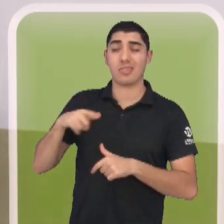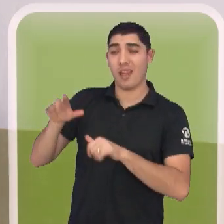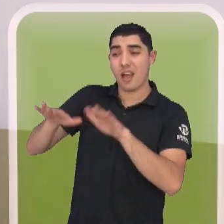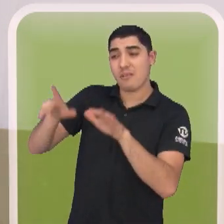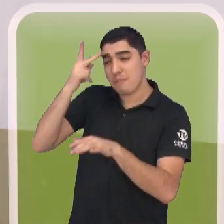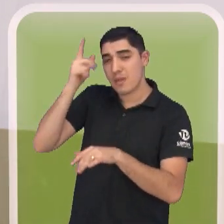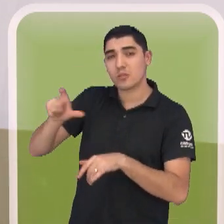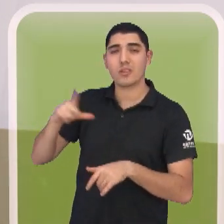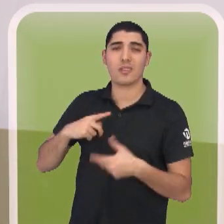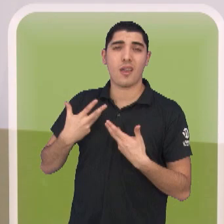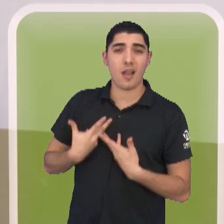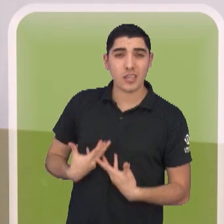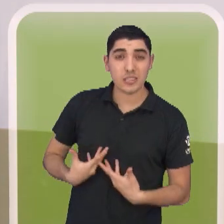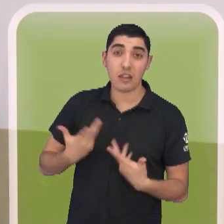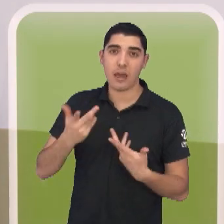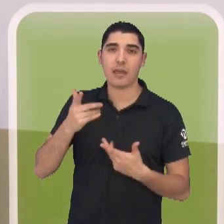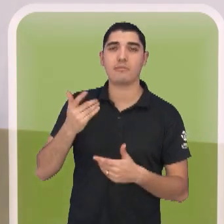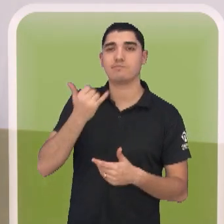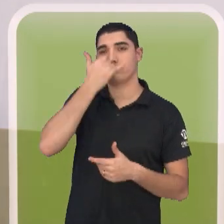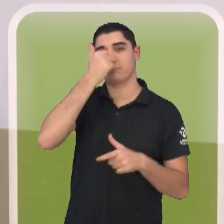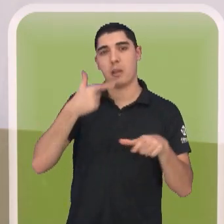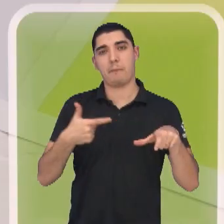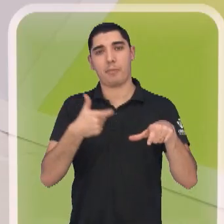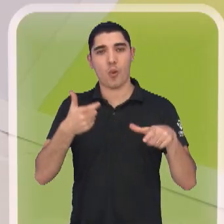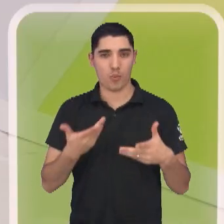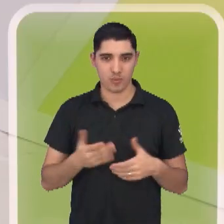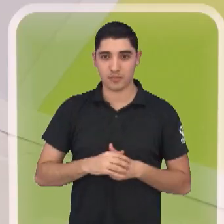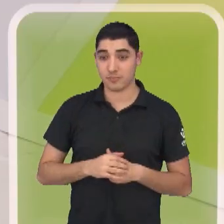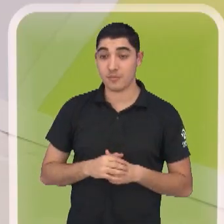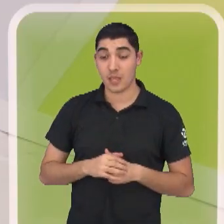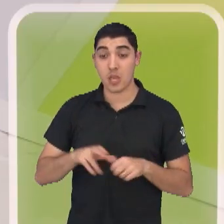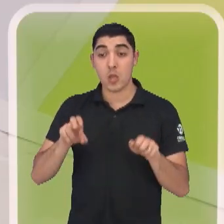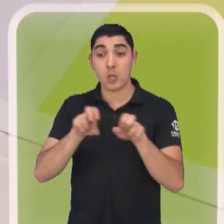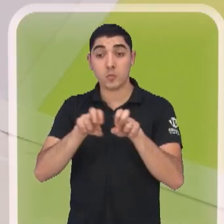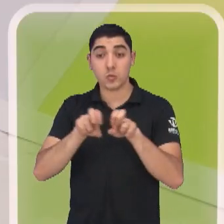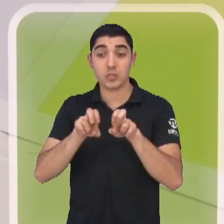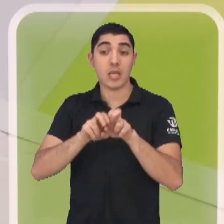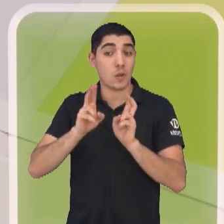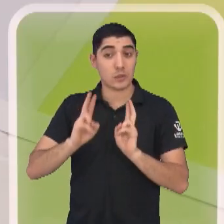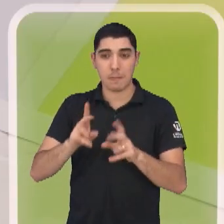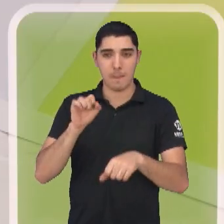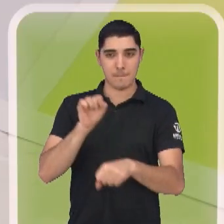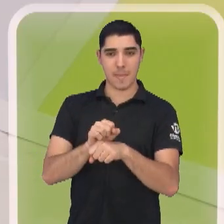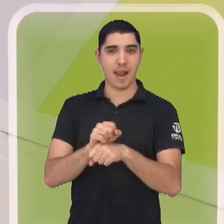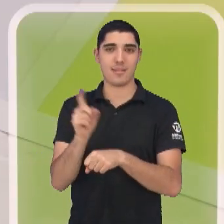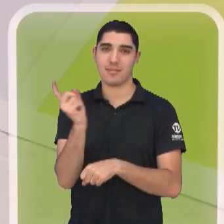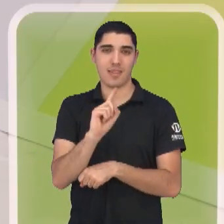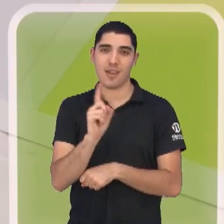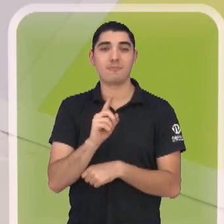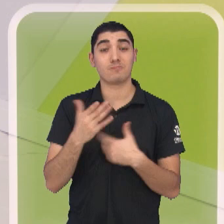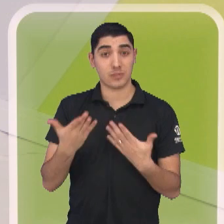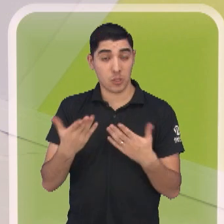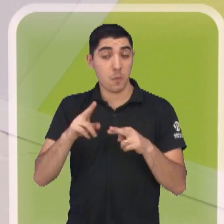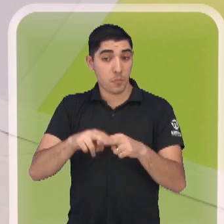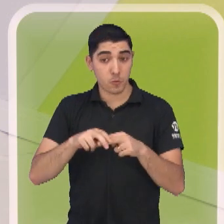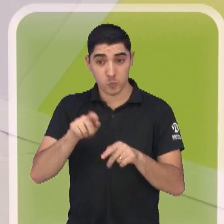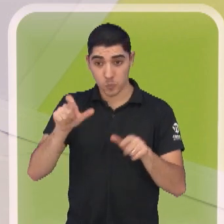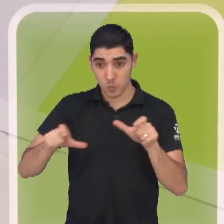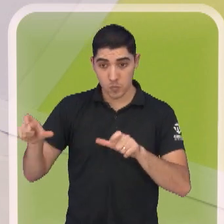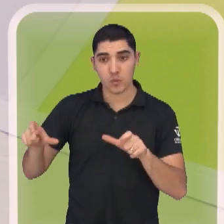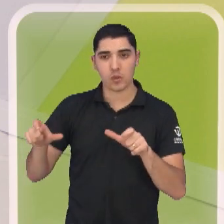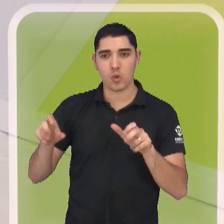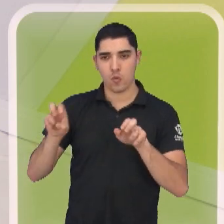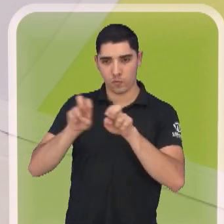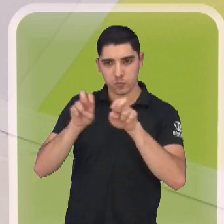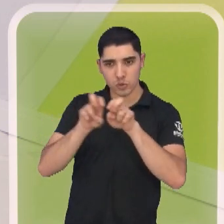acaba levando o gol da do empate ou da Virada o futsal muito dinâmica não o jogo não para assim não é à toa que jogadores os times de